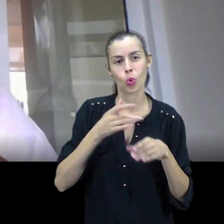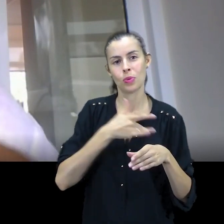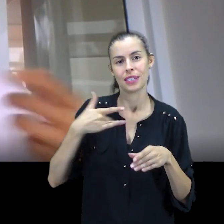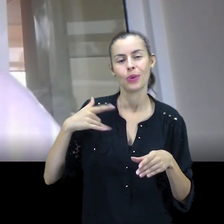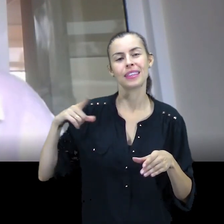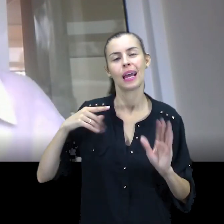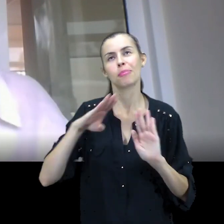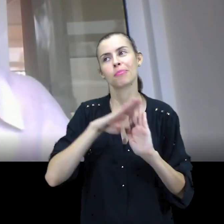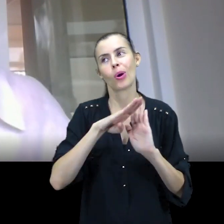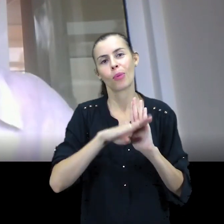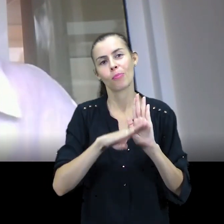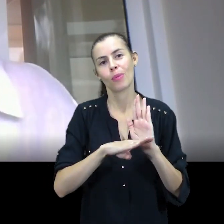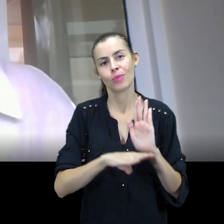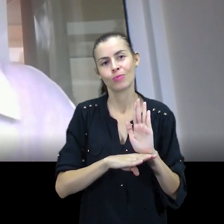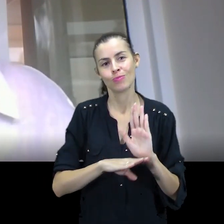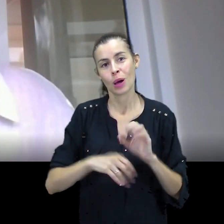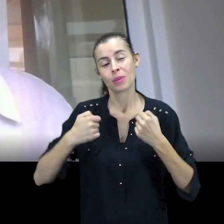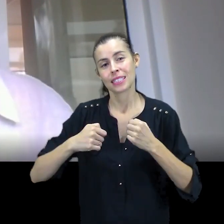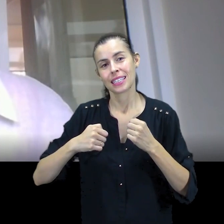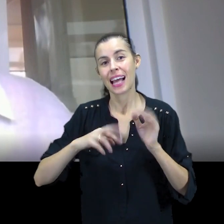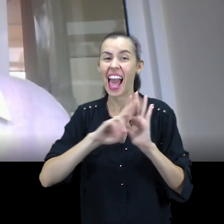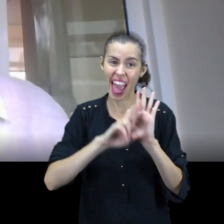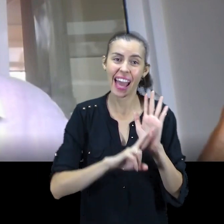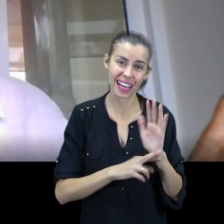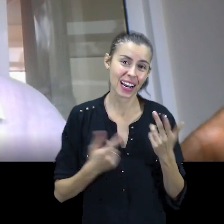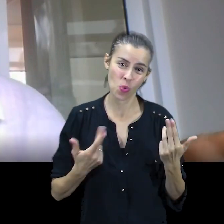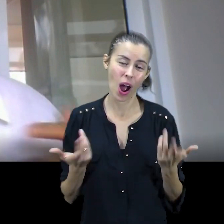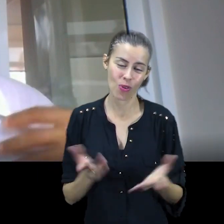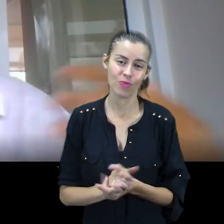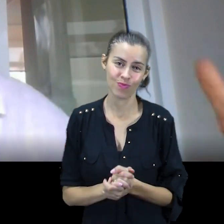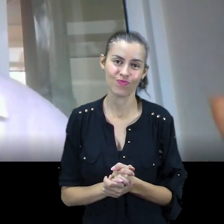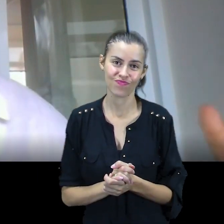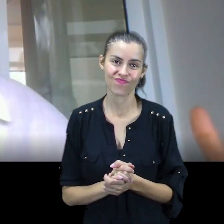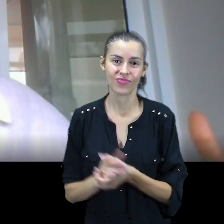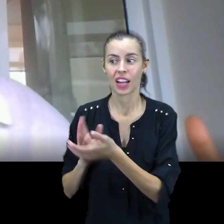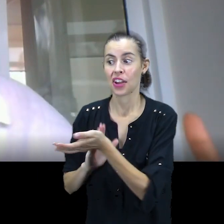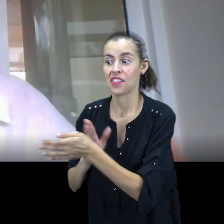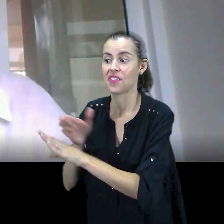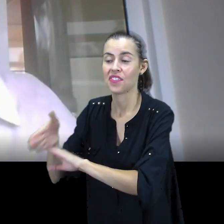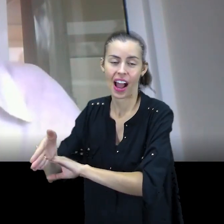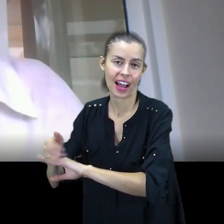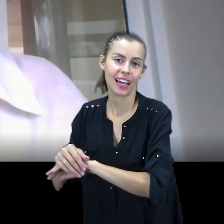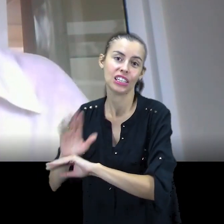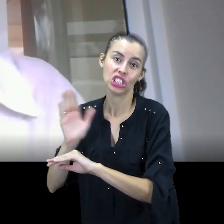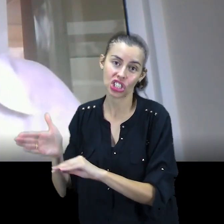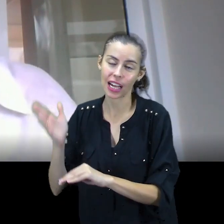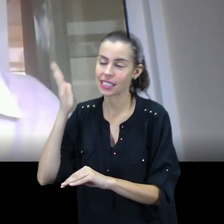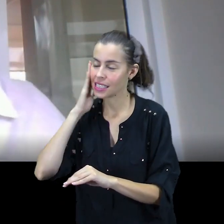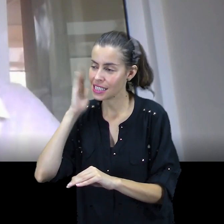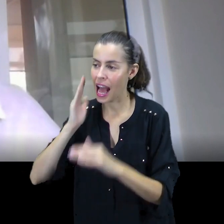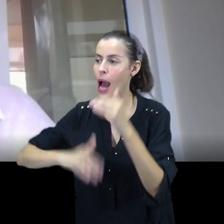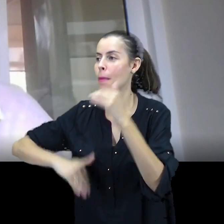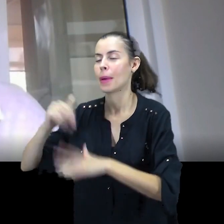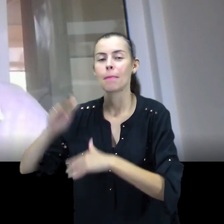vamos dizer assim, um protagonismo do que é a área técnica. Então, a gente define como fazer, né? E eu